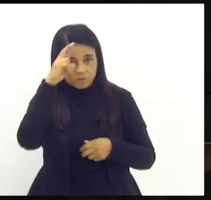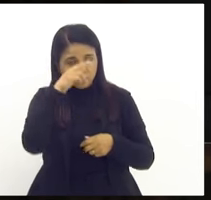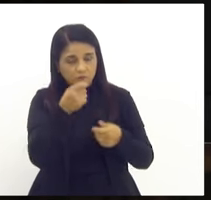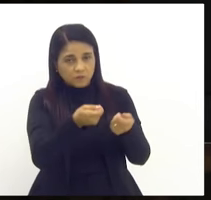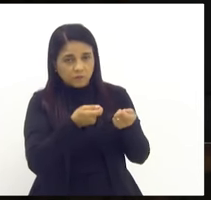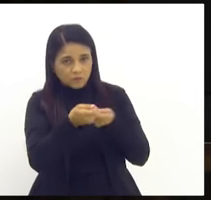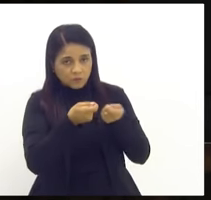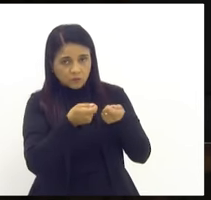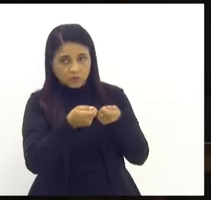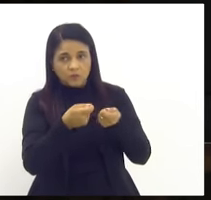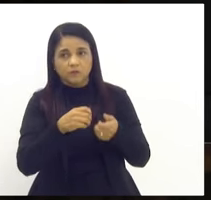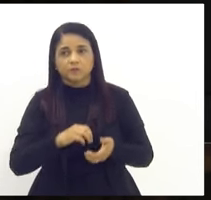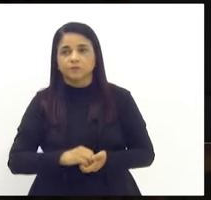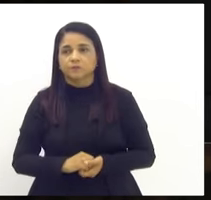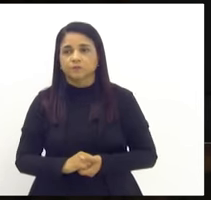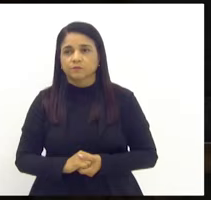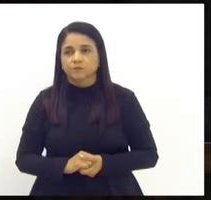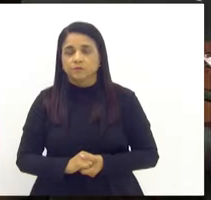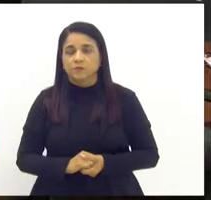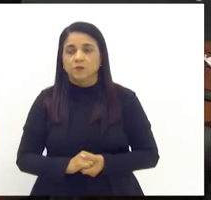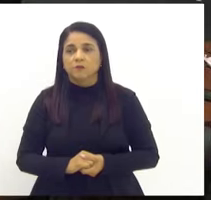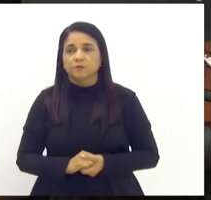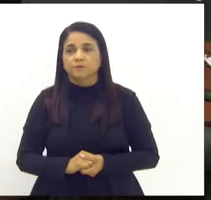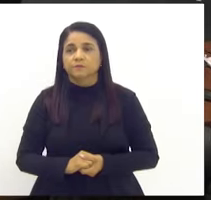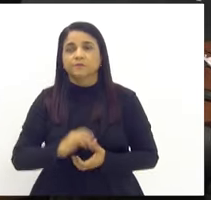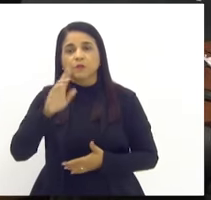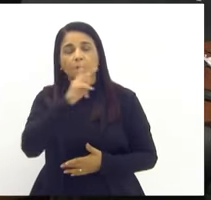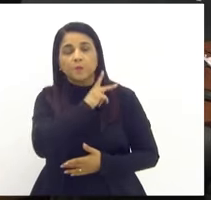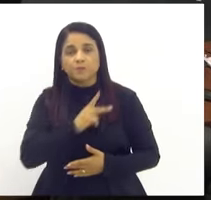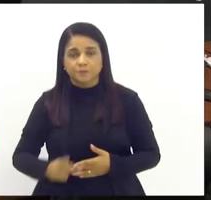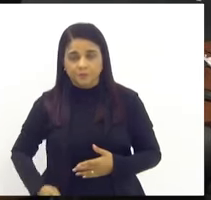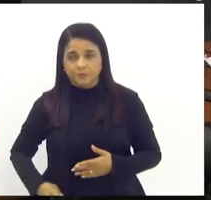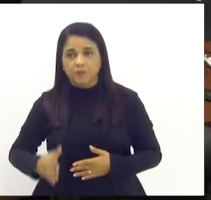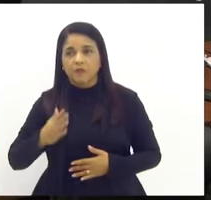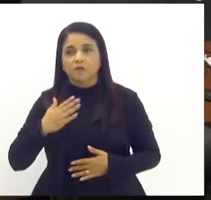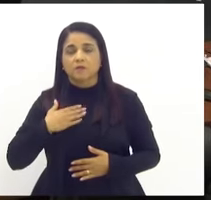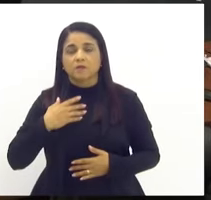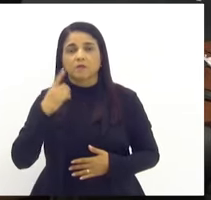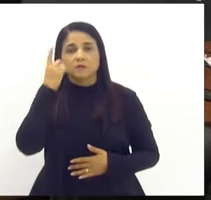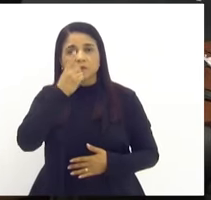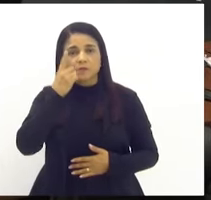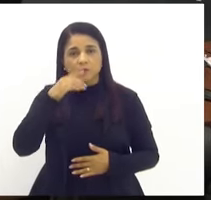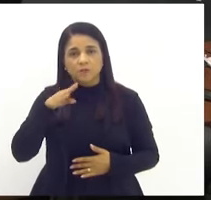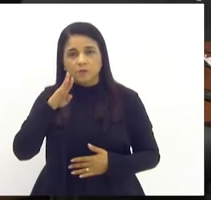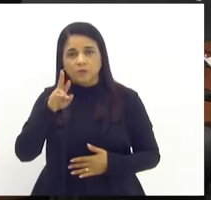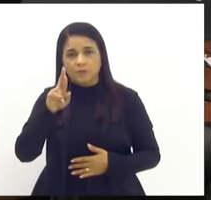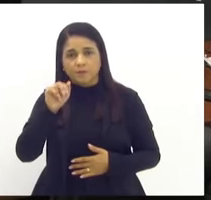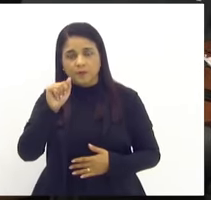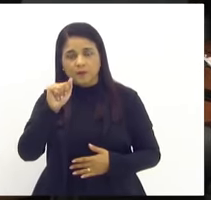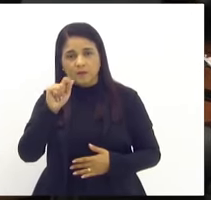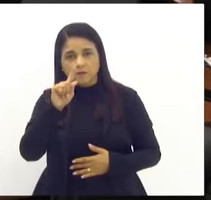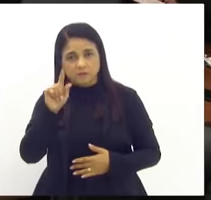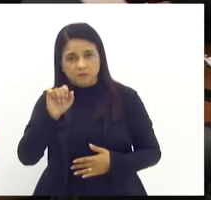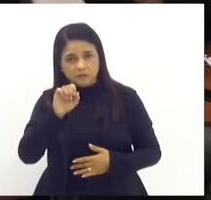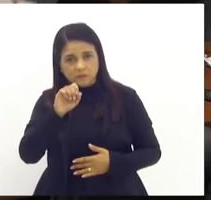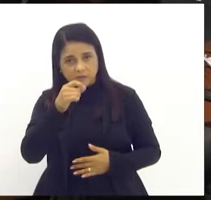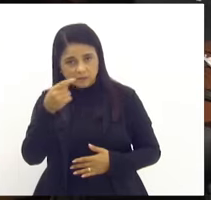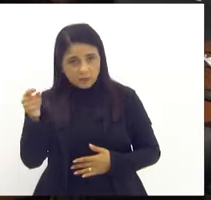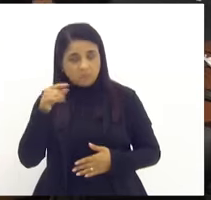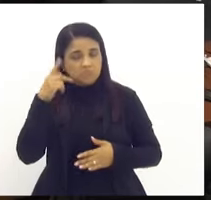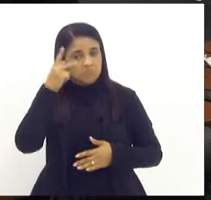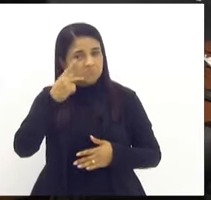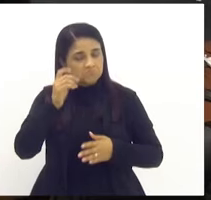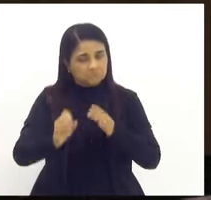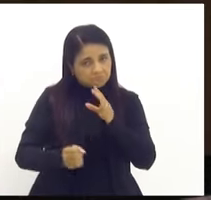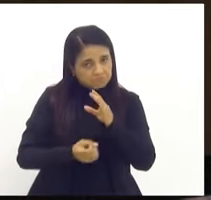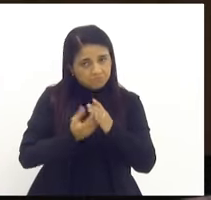e controle Presidente Deputado brasão vem se destacando em produzir políticas